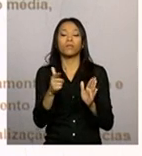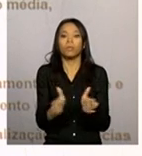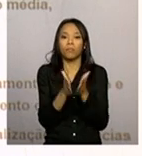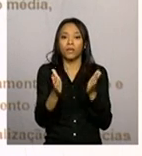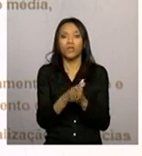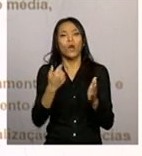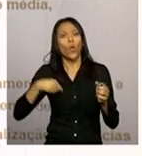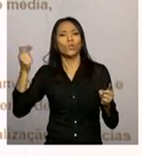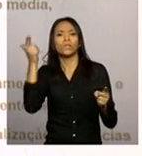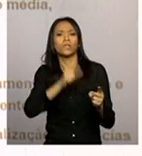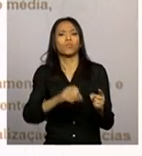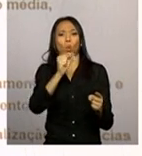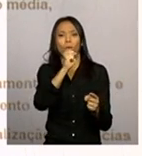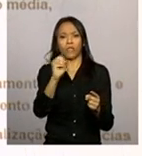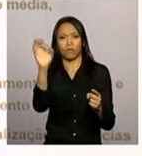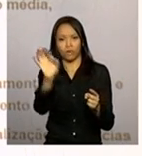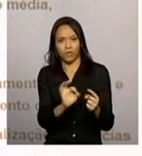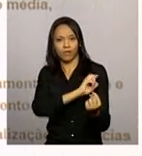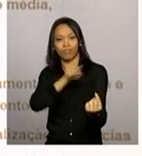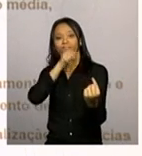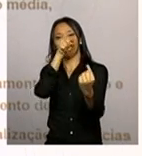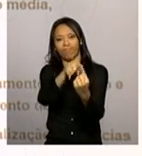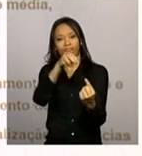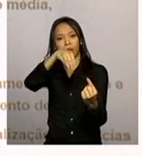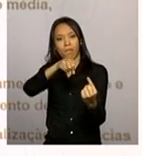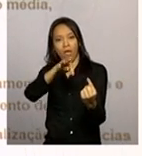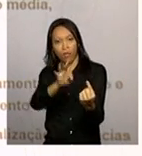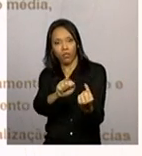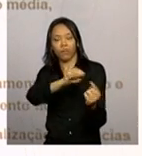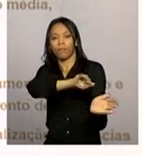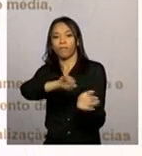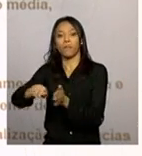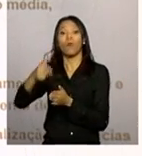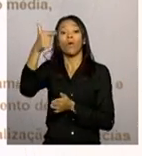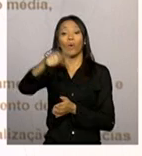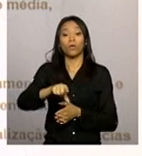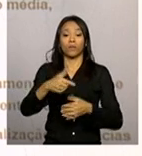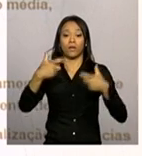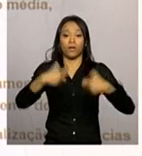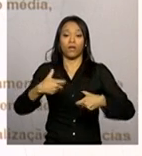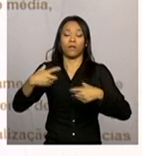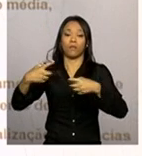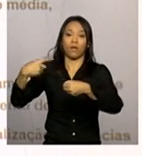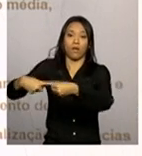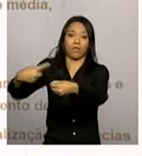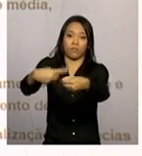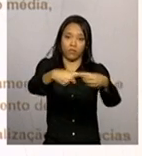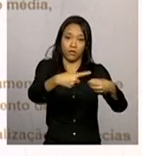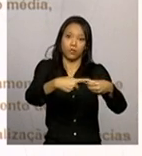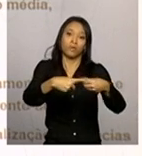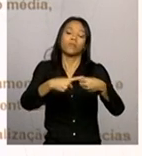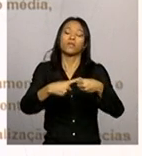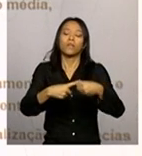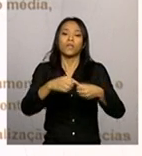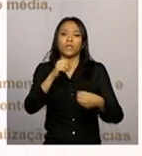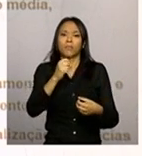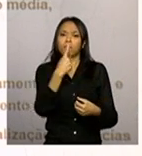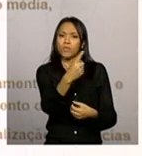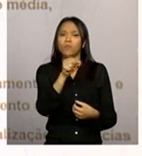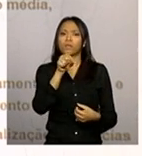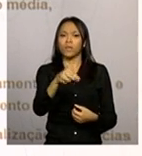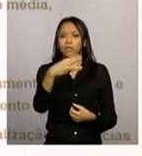meta prevista para esses 4 anos. Na área de água, em áreas urbanas, concluímos 1.132 obras e